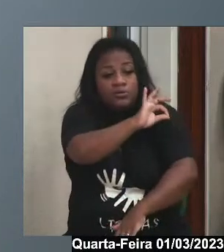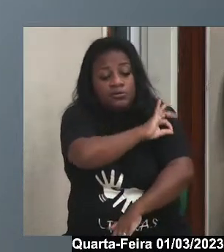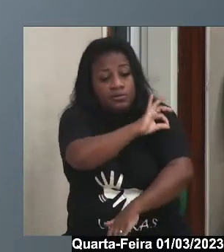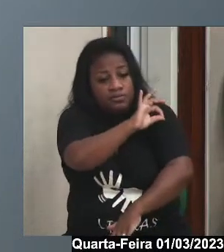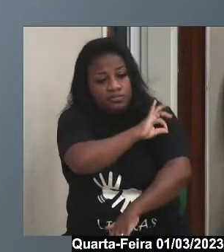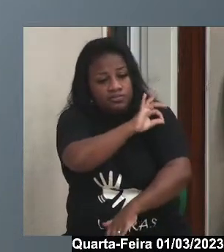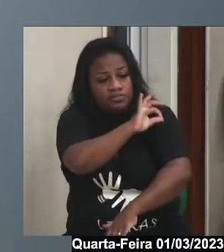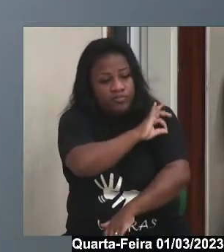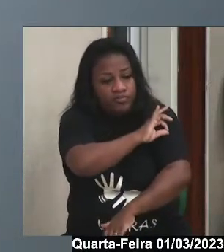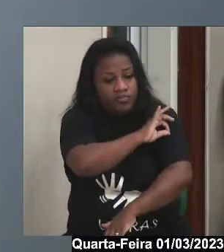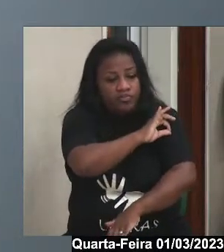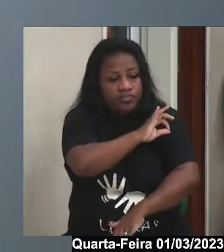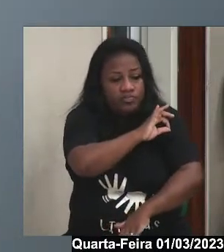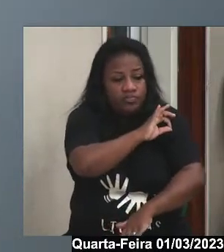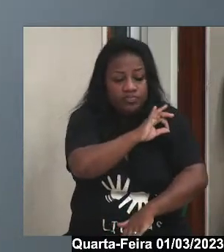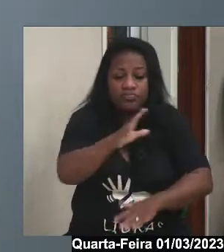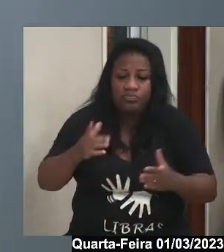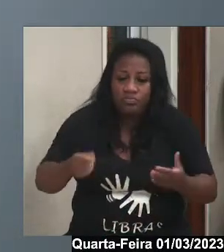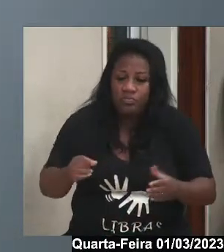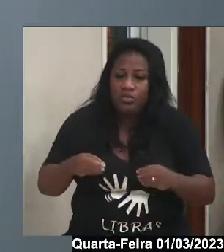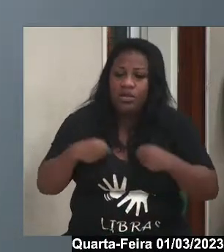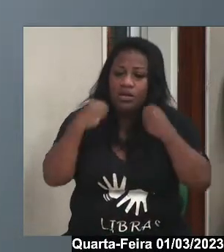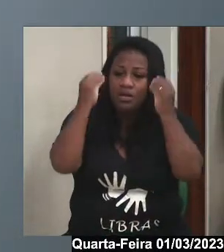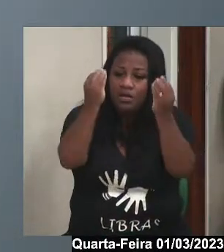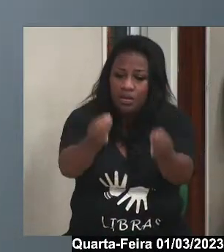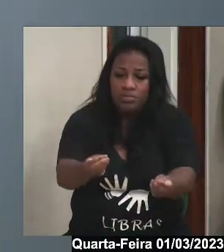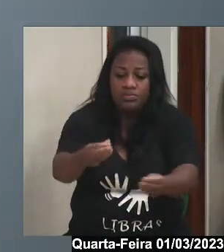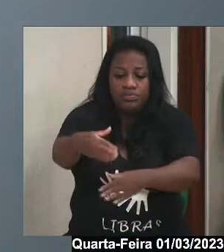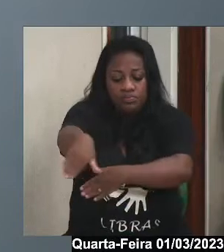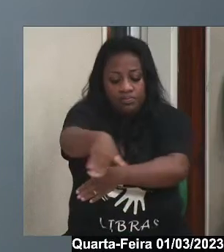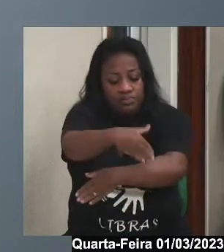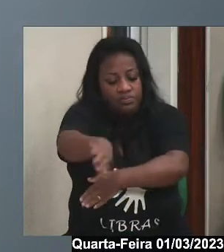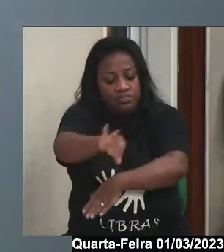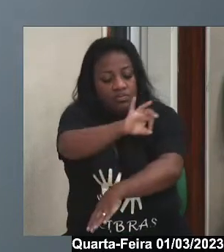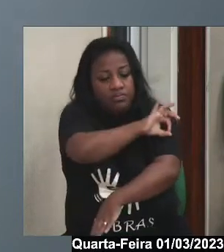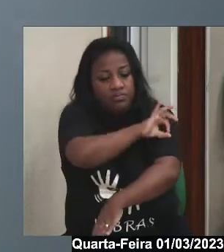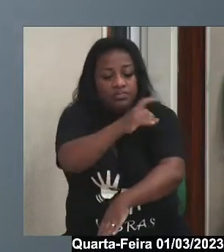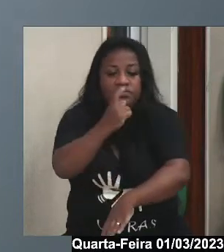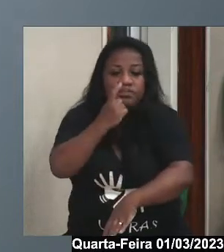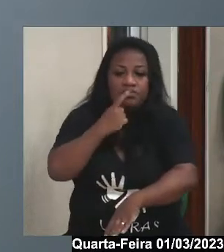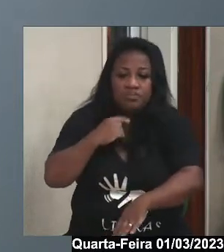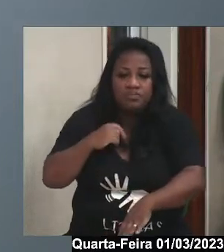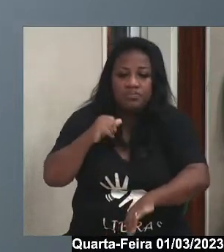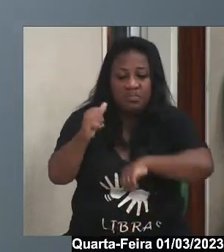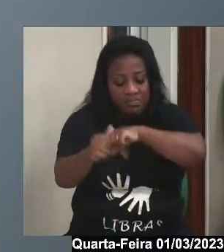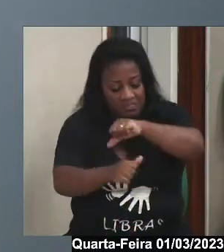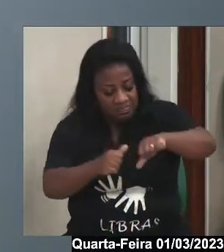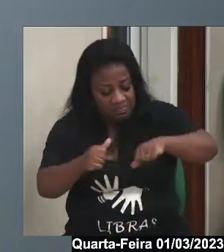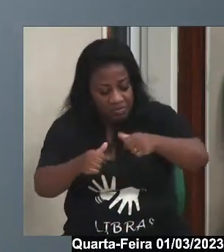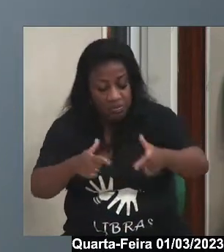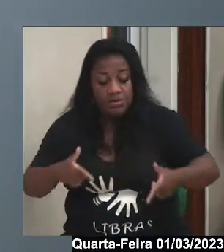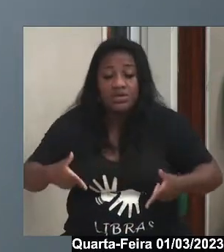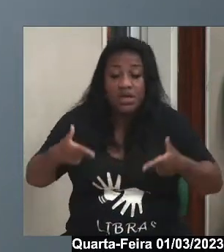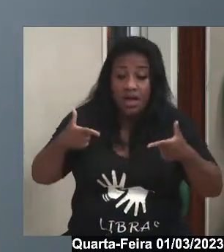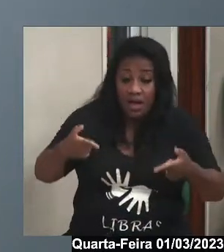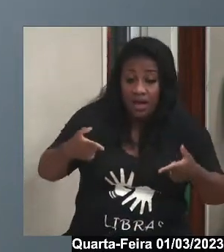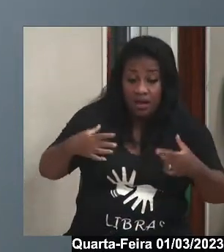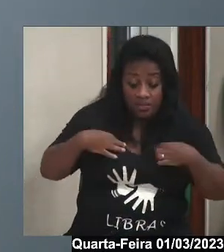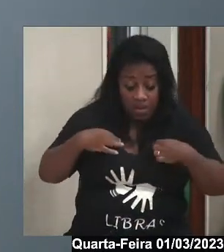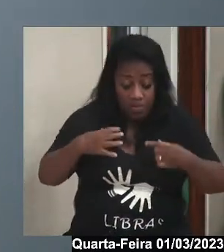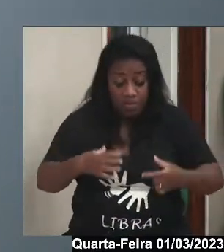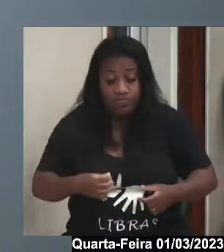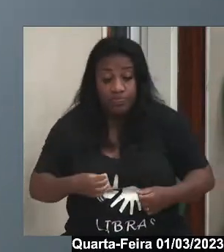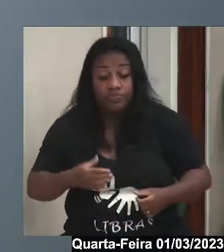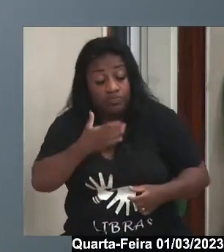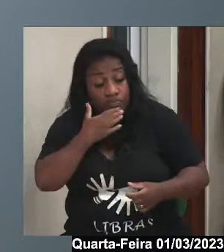quase triplicou a quantidade de guardas trabalhando nas ruas, foi o prefeito que trocou o fardamento, o armamento, que criou